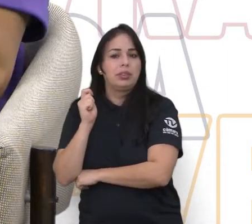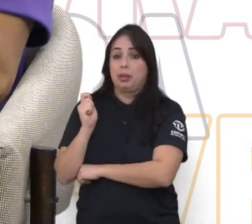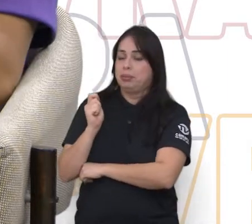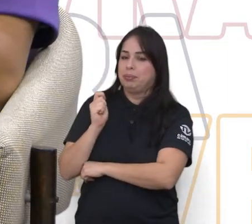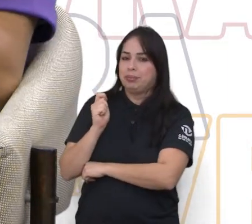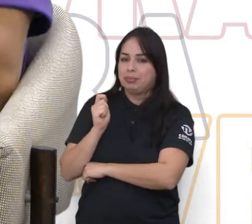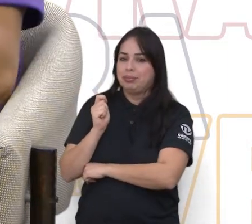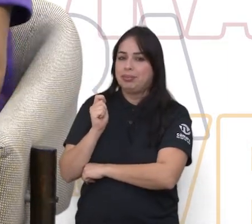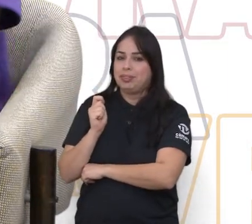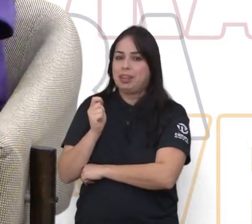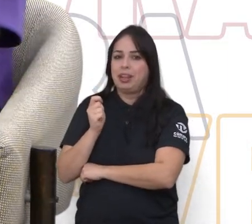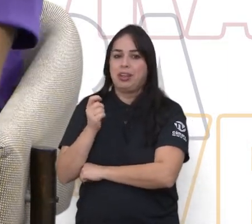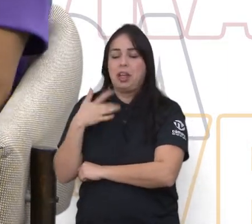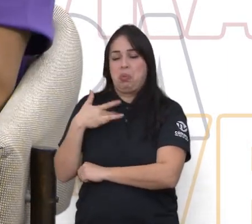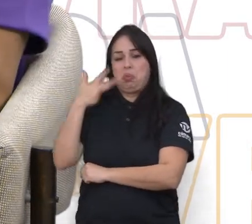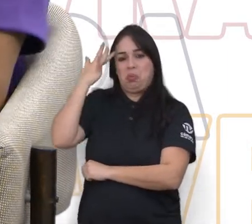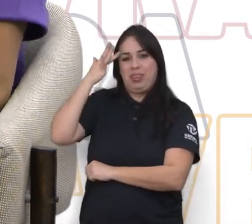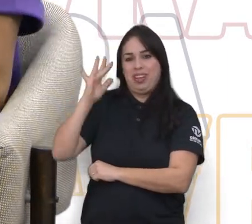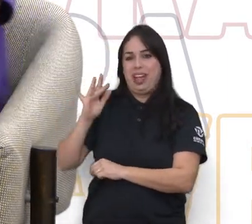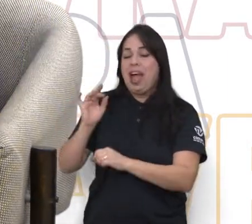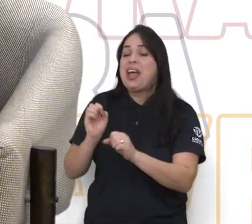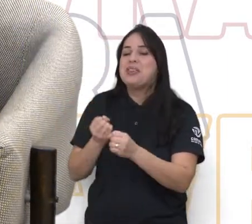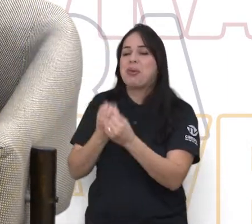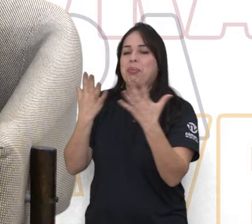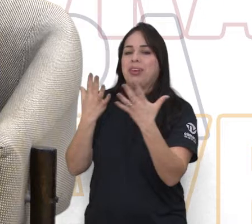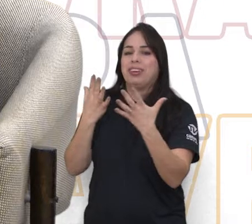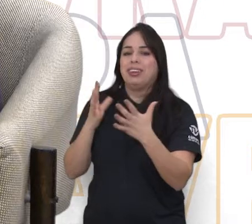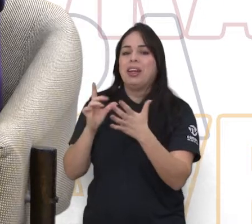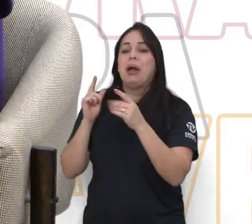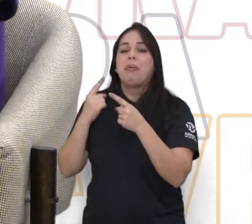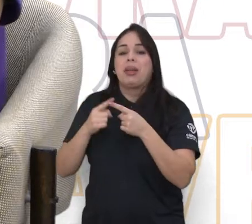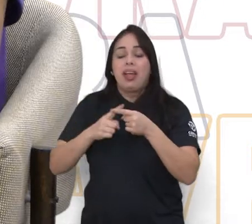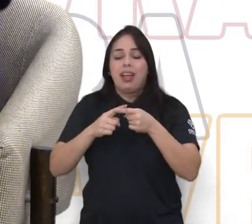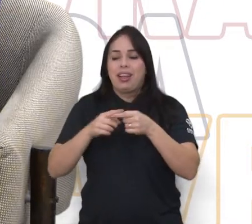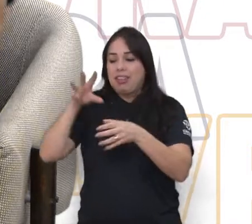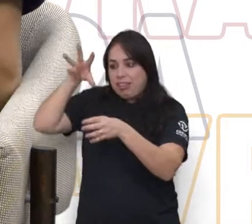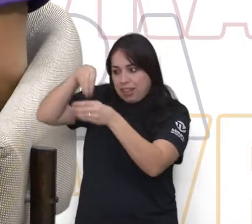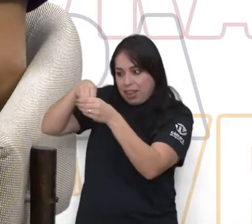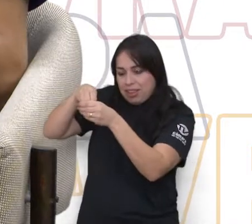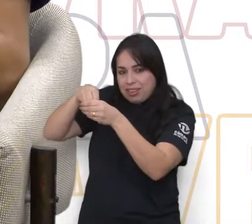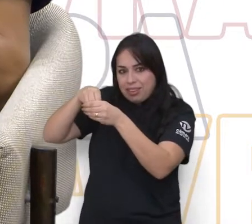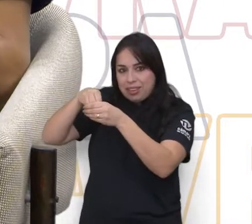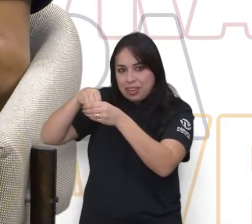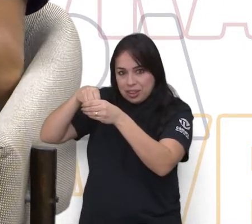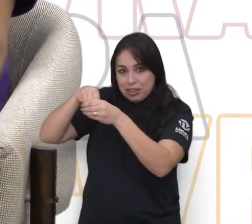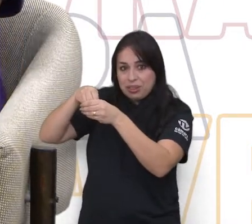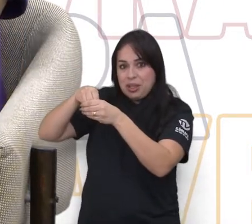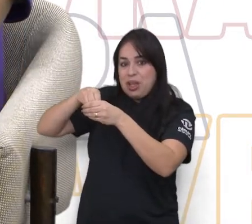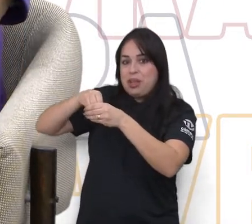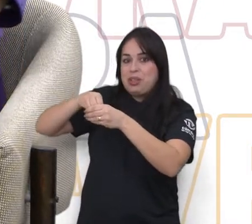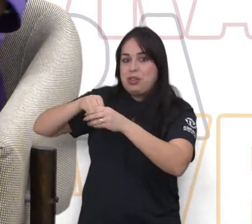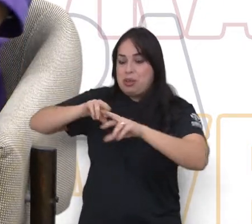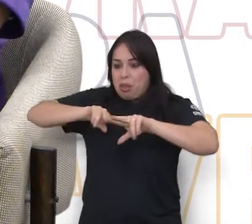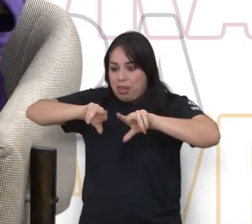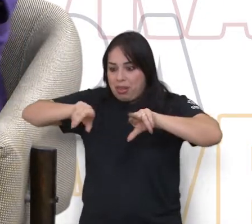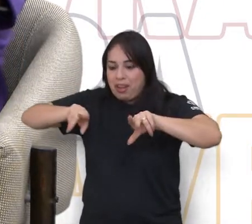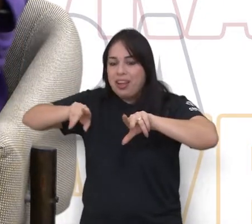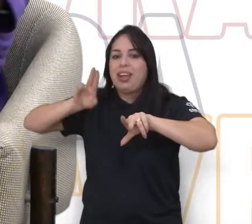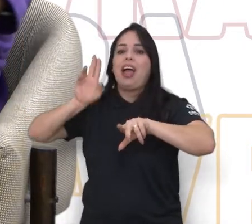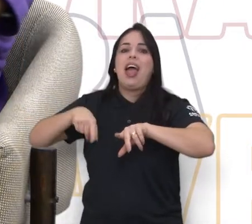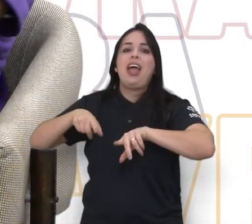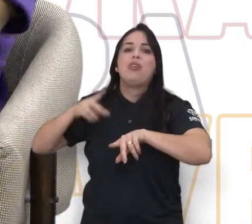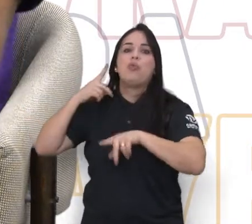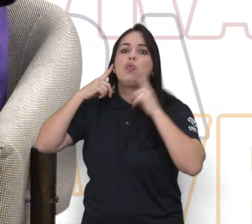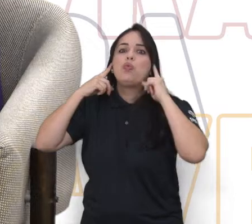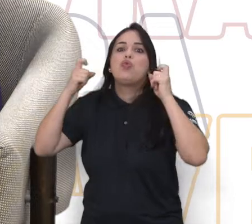Bom, não sei. É surpresa. Porque cada material que você coloca aqui traz um som diferente. Se eu colocar um arroz, vai dar um